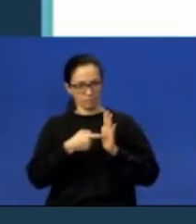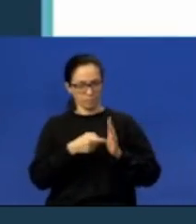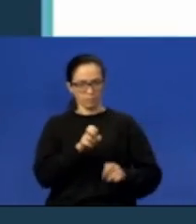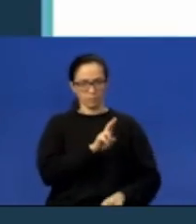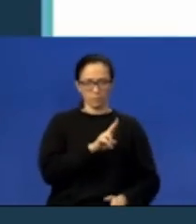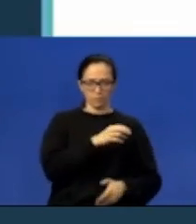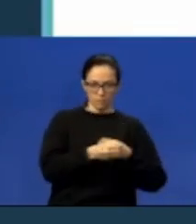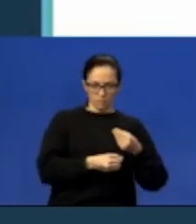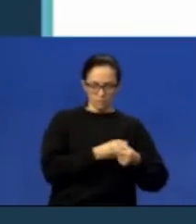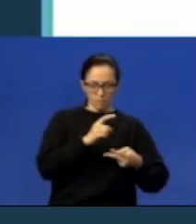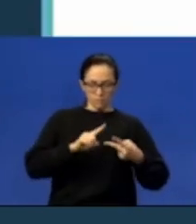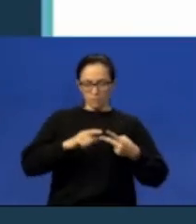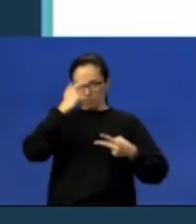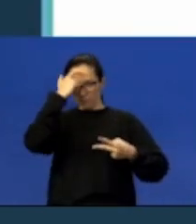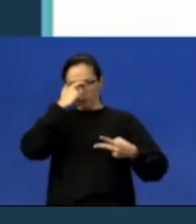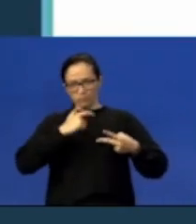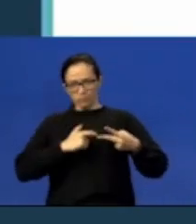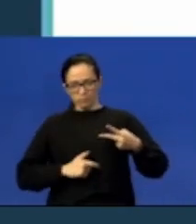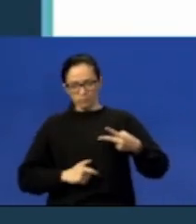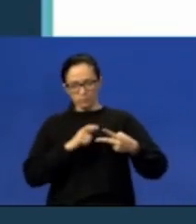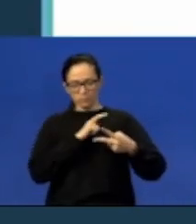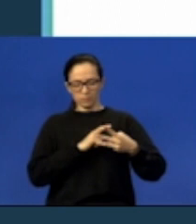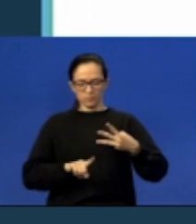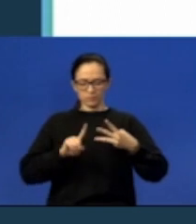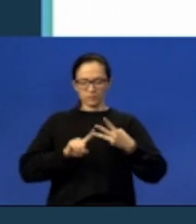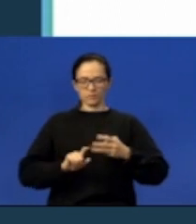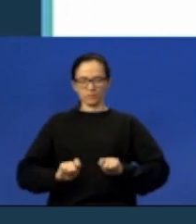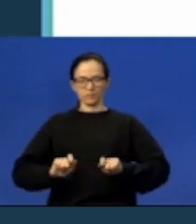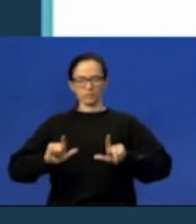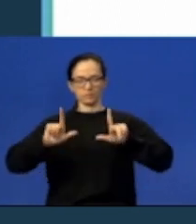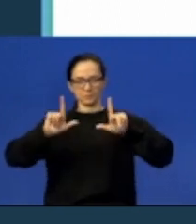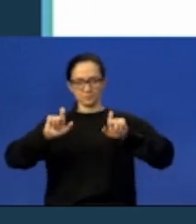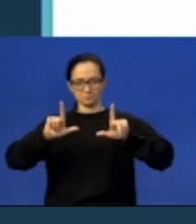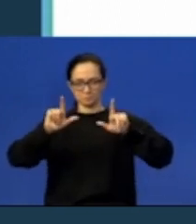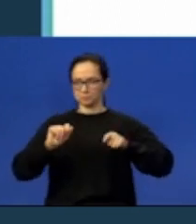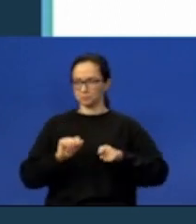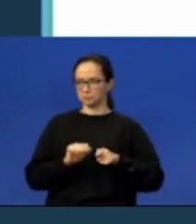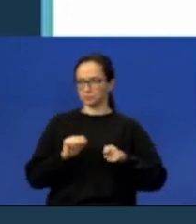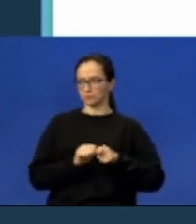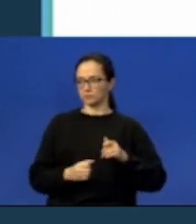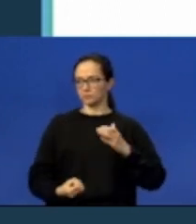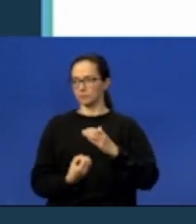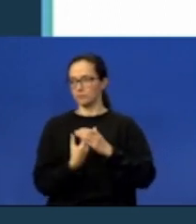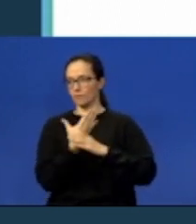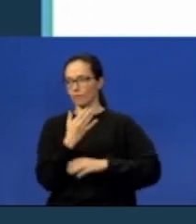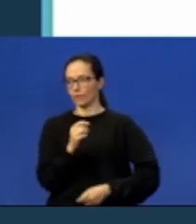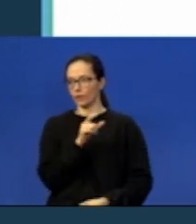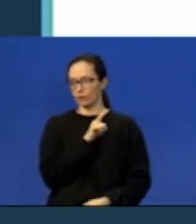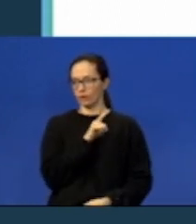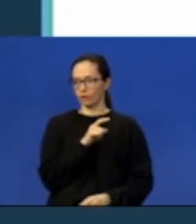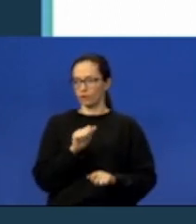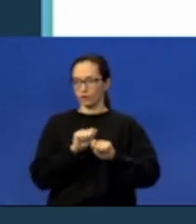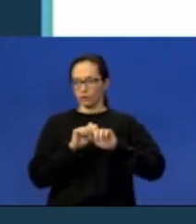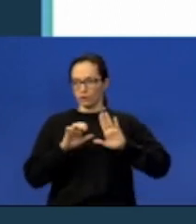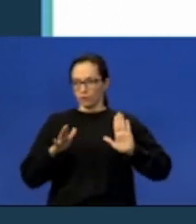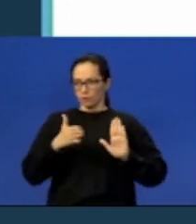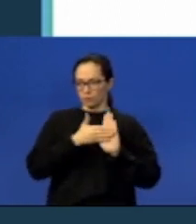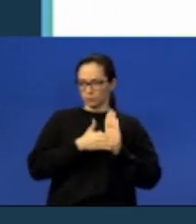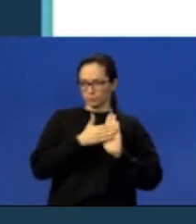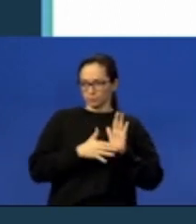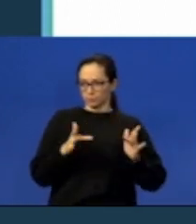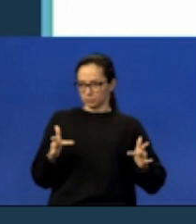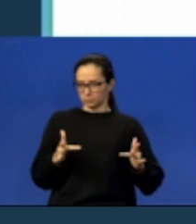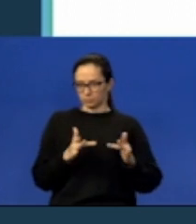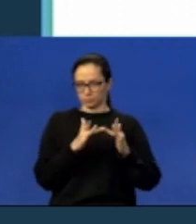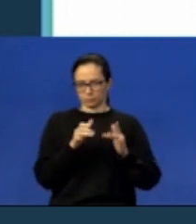o indivíduo, e essa imagem produzida pelo raio-x, ela vai ser provocada através de um objeto e da